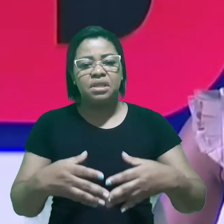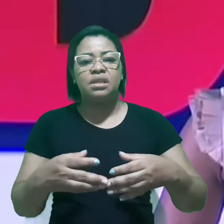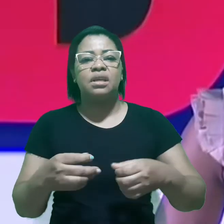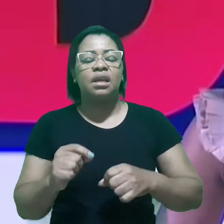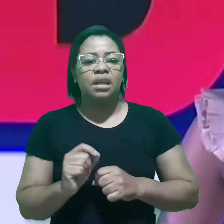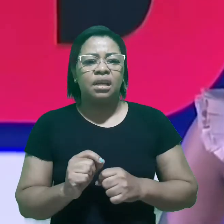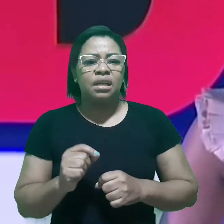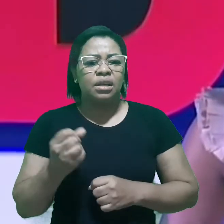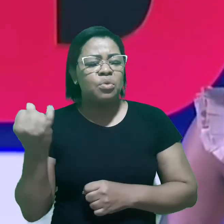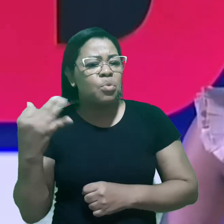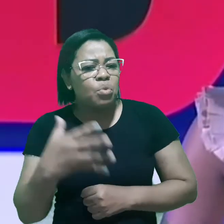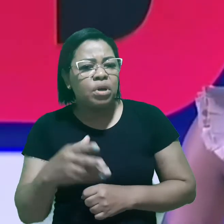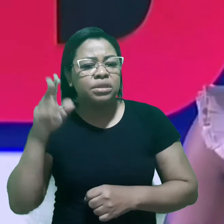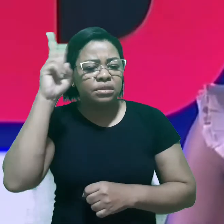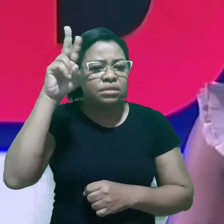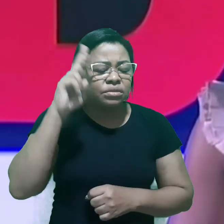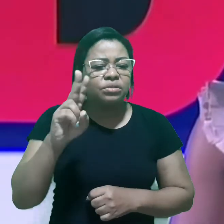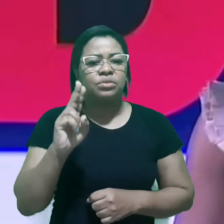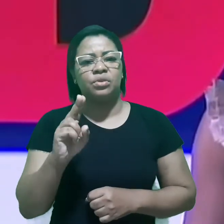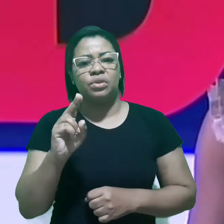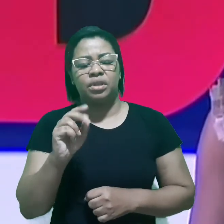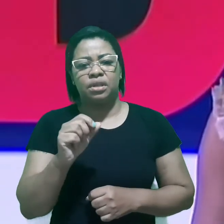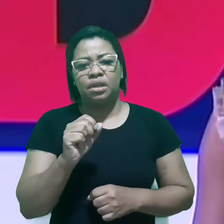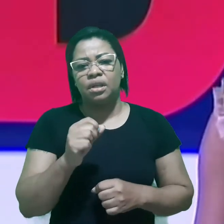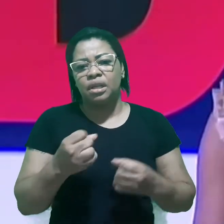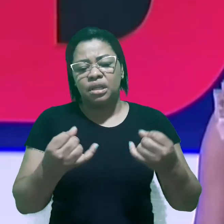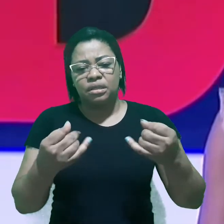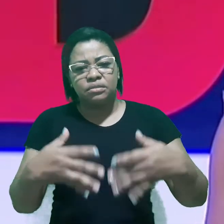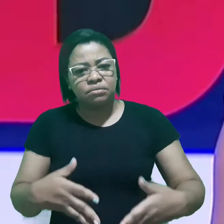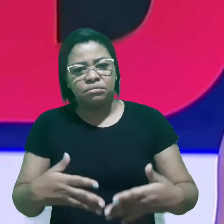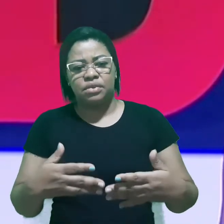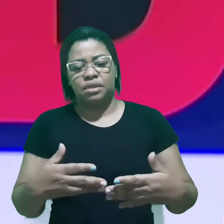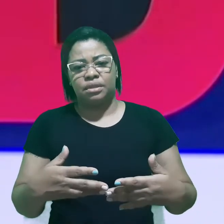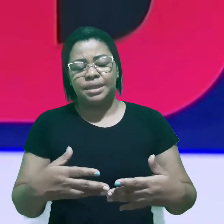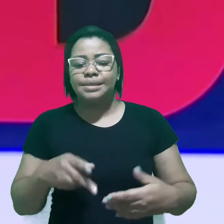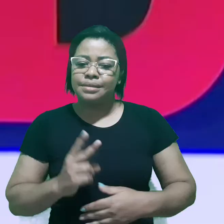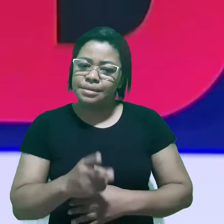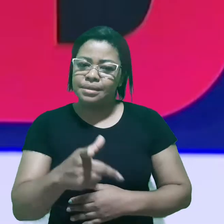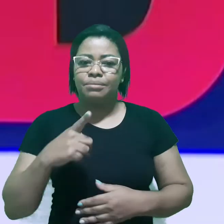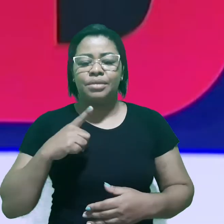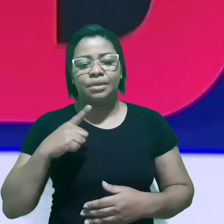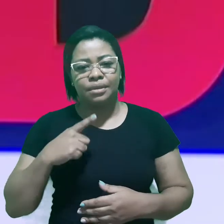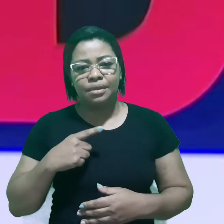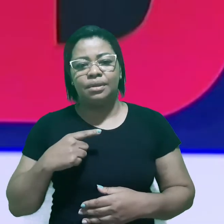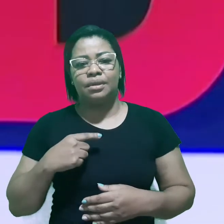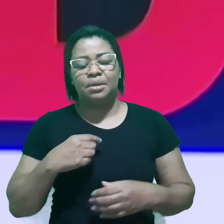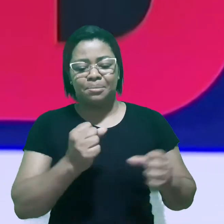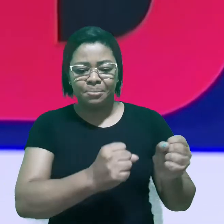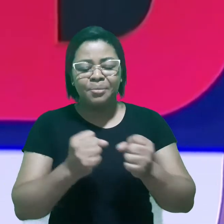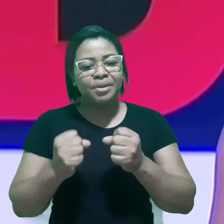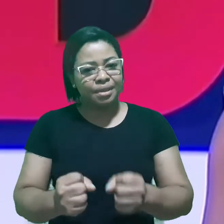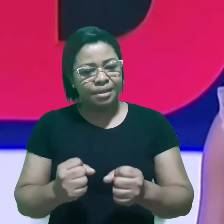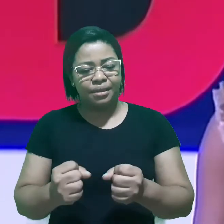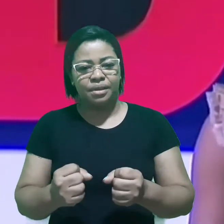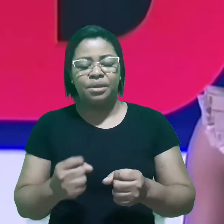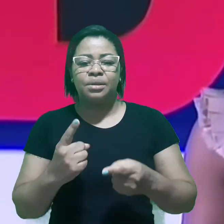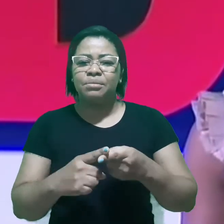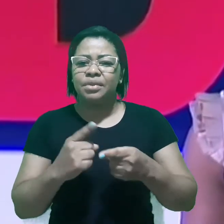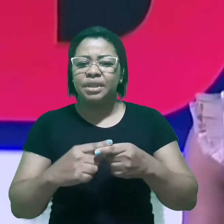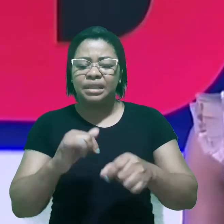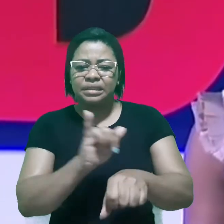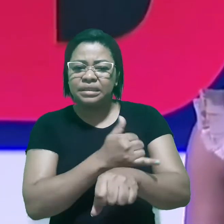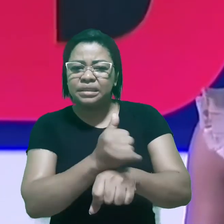realmente depende do poder. Poder é a habilidade de não só contar a história de uma outra pessoa, mas de fazer a